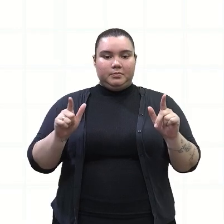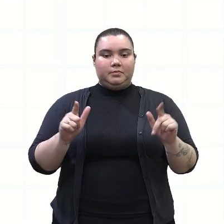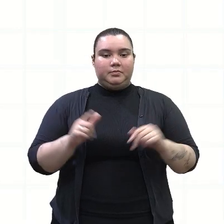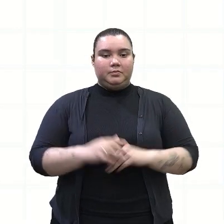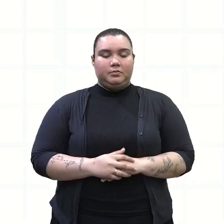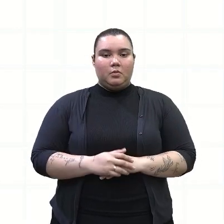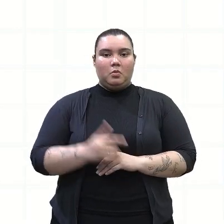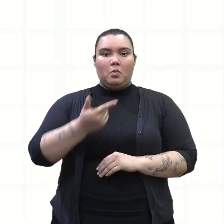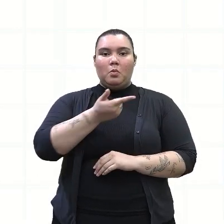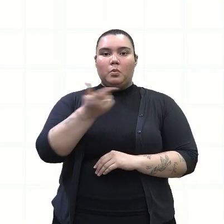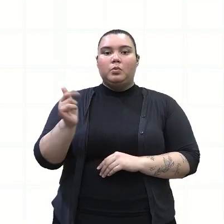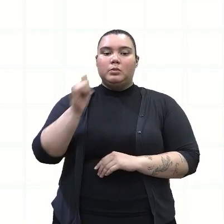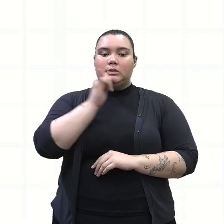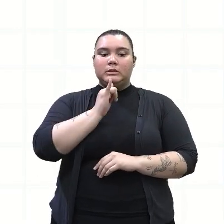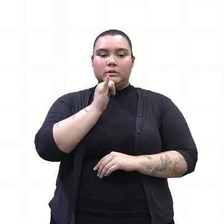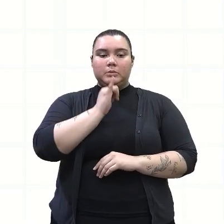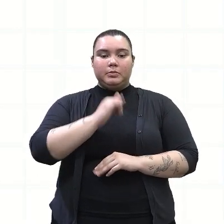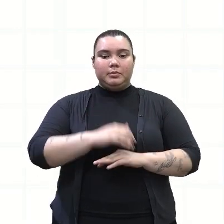Vamos ver mais um.